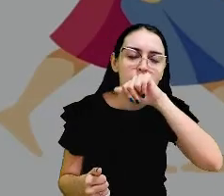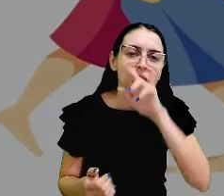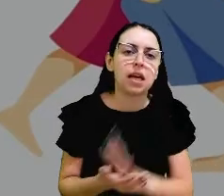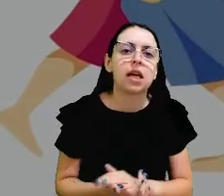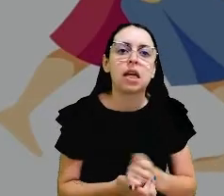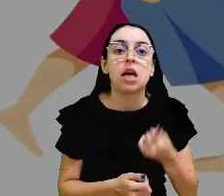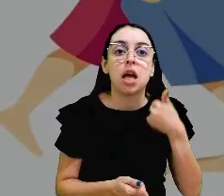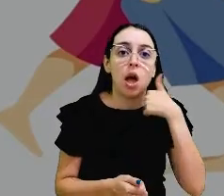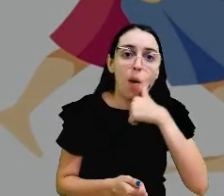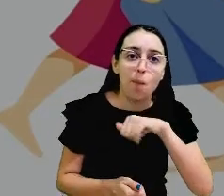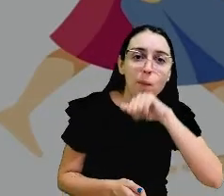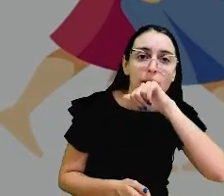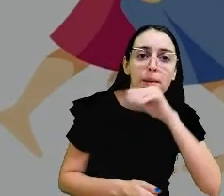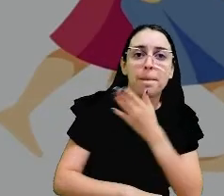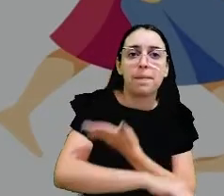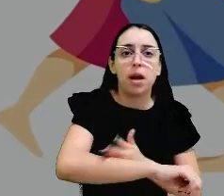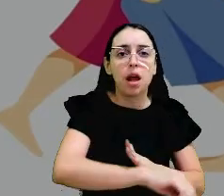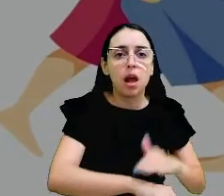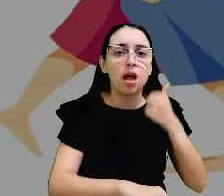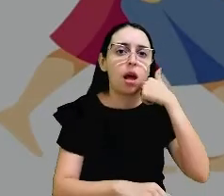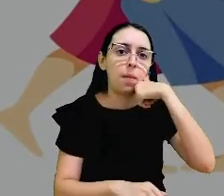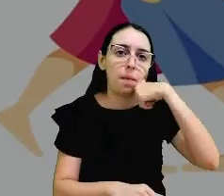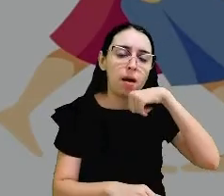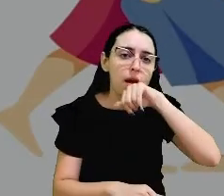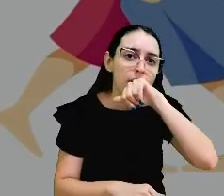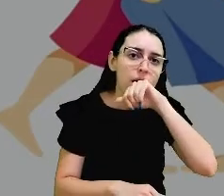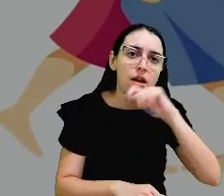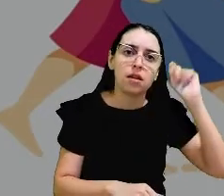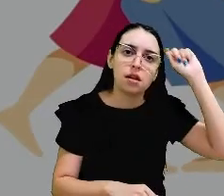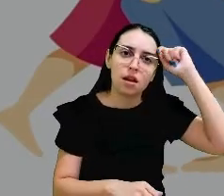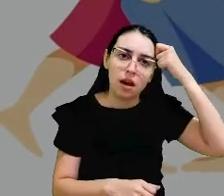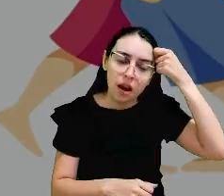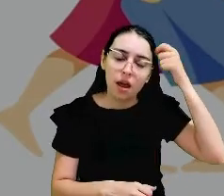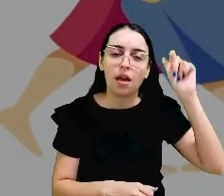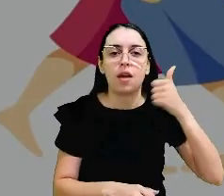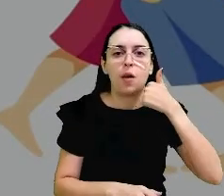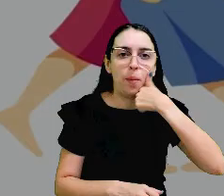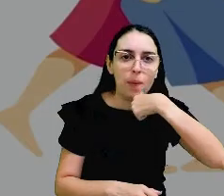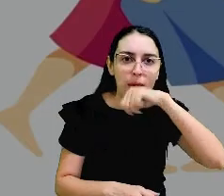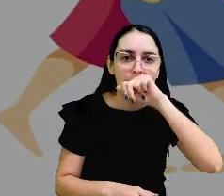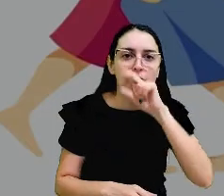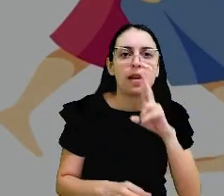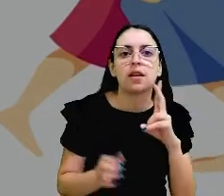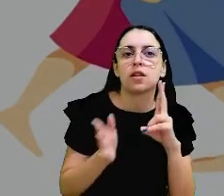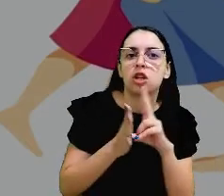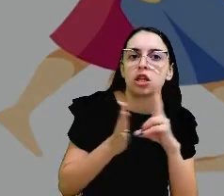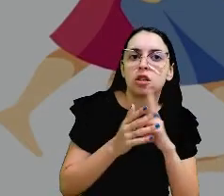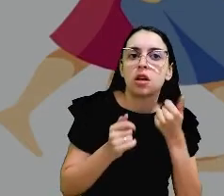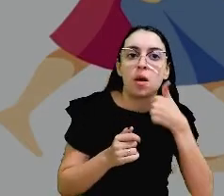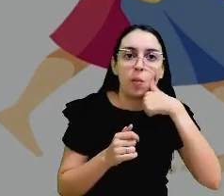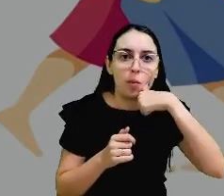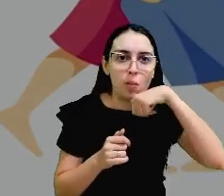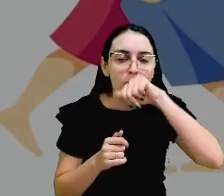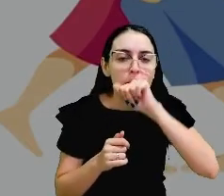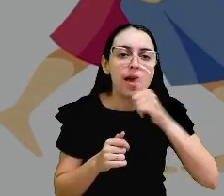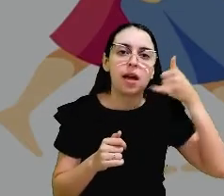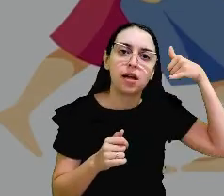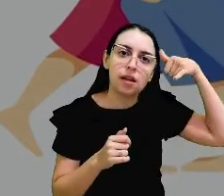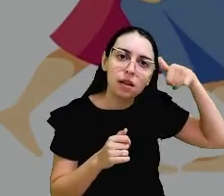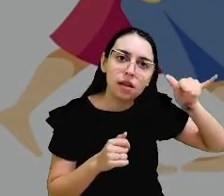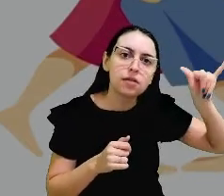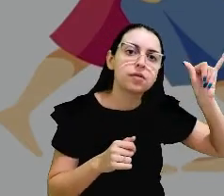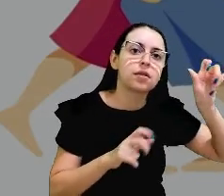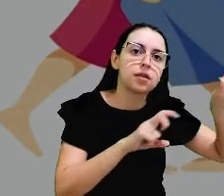a mãe branca, eu tenho a mãe negra, eu tenho a mãe indígena, eu tenho a mãe do sertão, que a gente